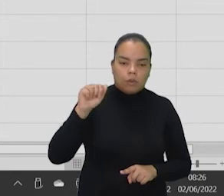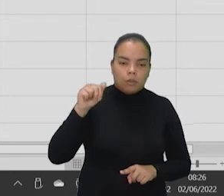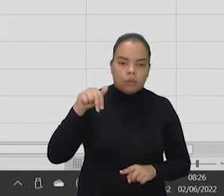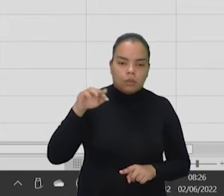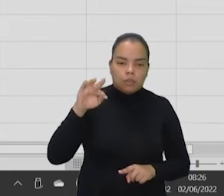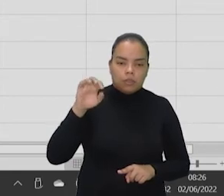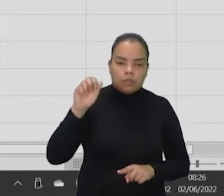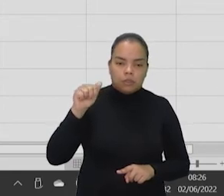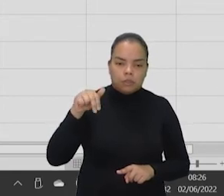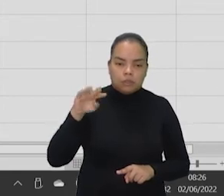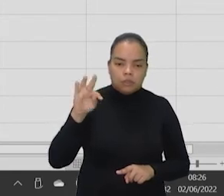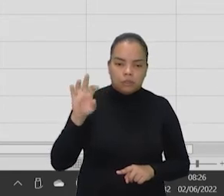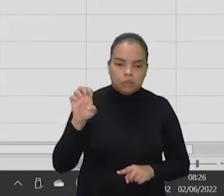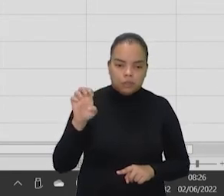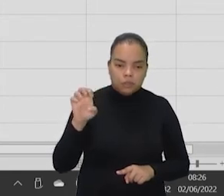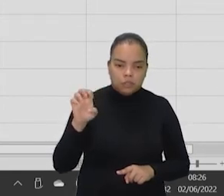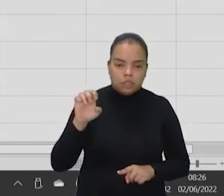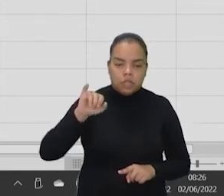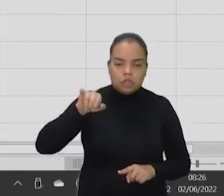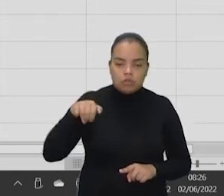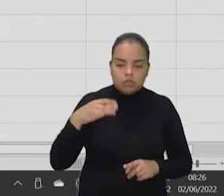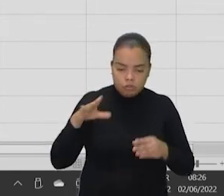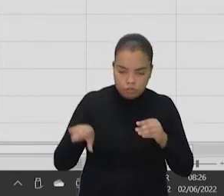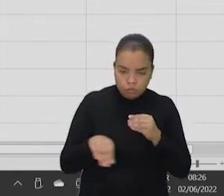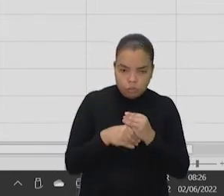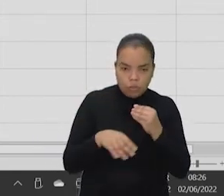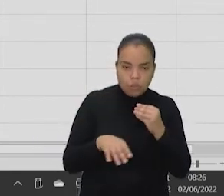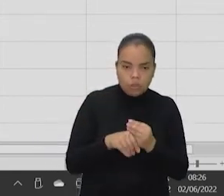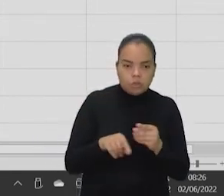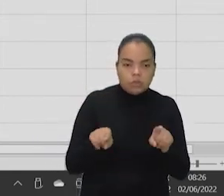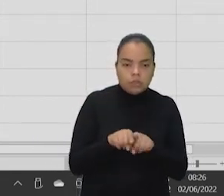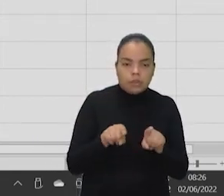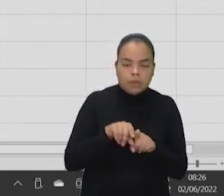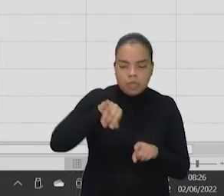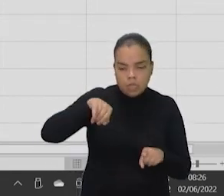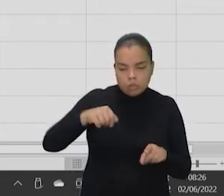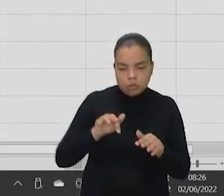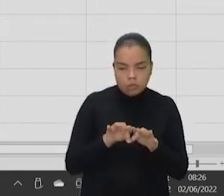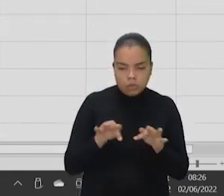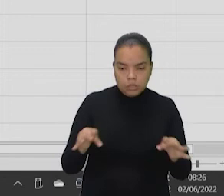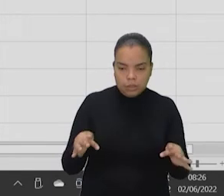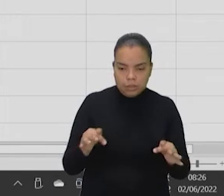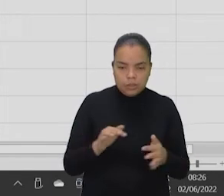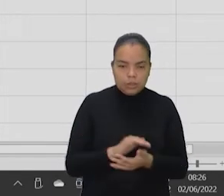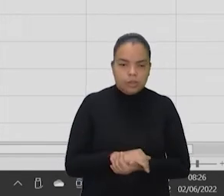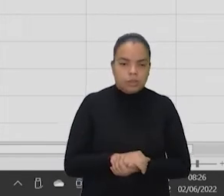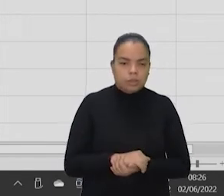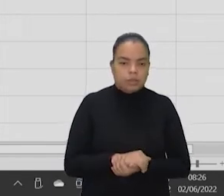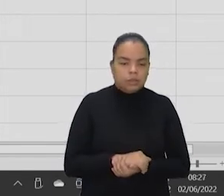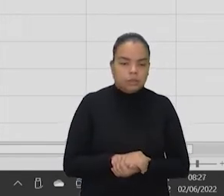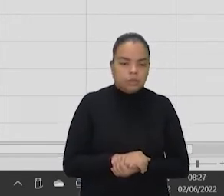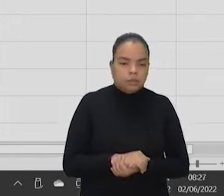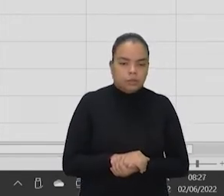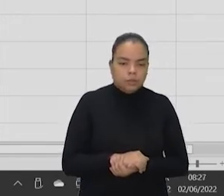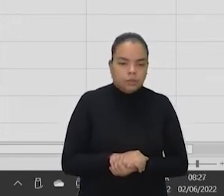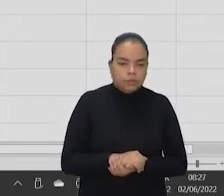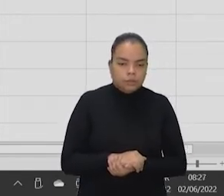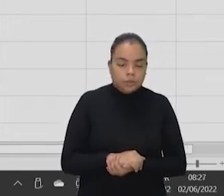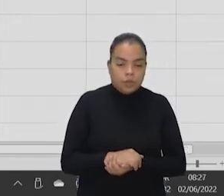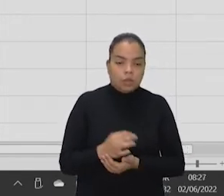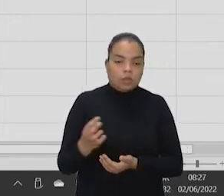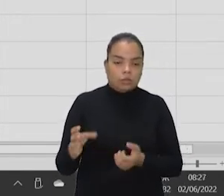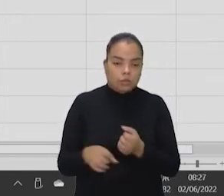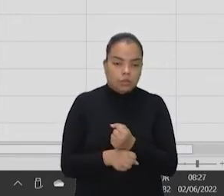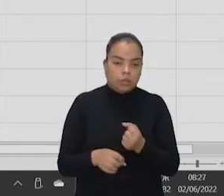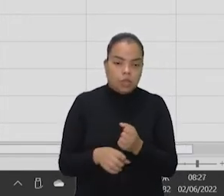juros simples. E aí a gente vai ver, né, comparando os dois, aí o que vai dar. Ali no nosso cálculo, eu não coloquei para vocês, mas o